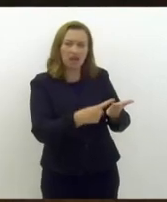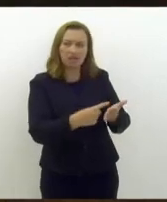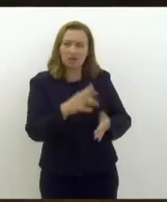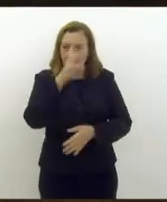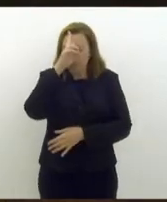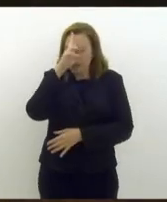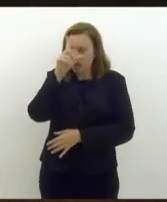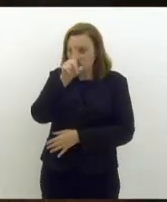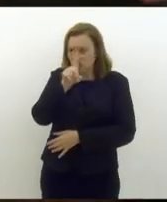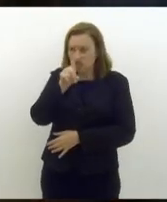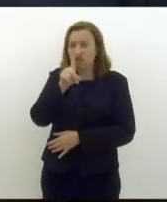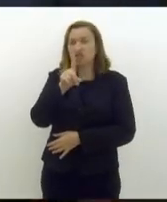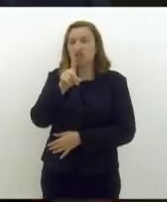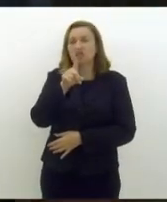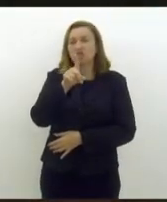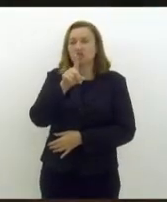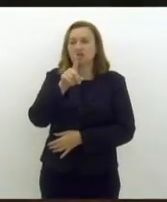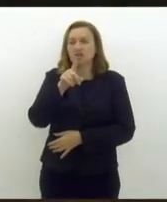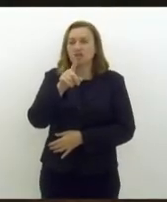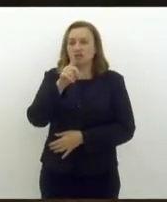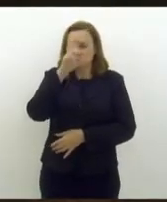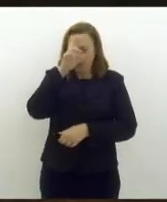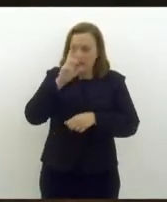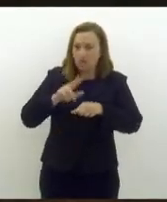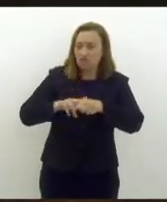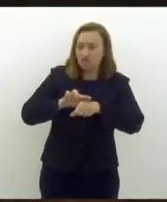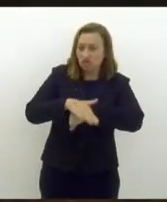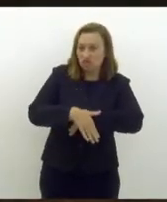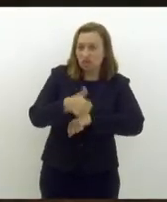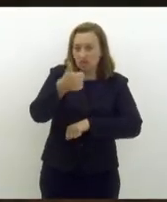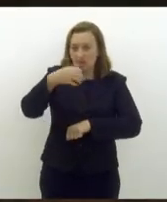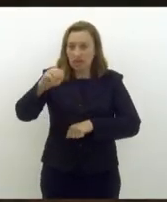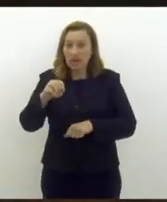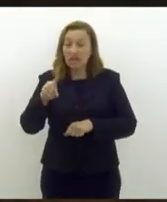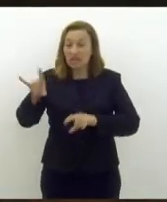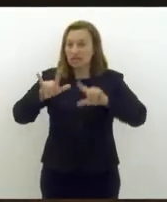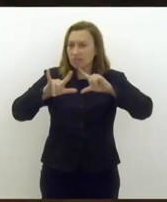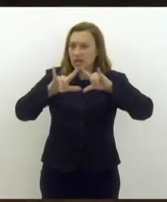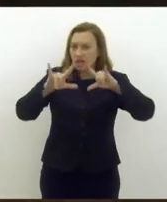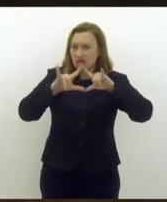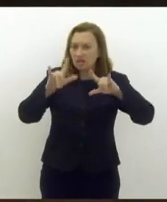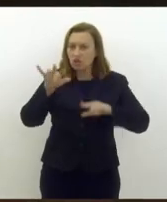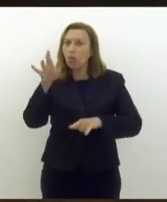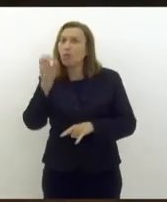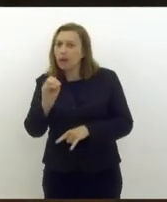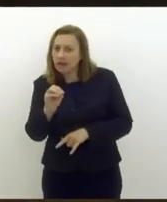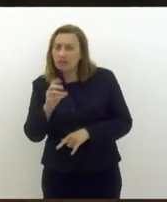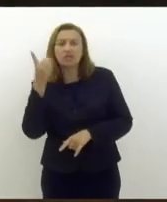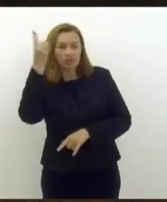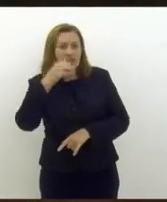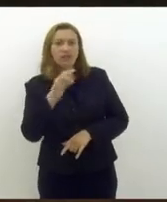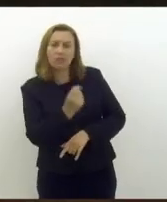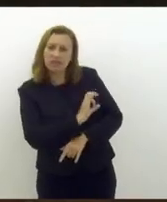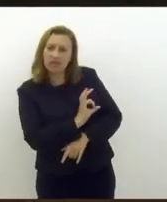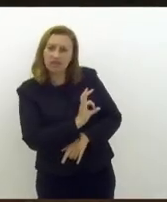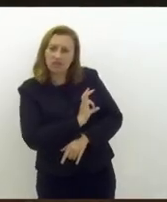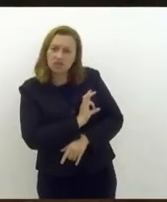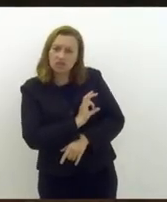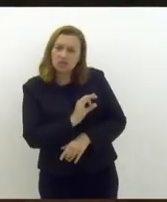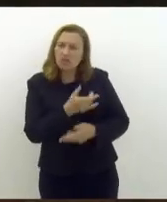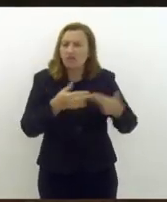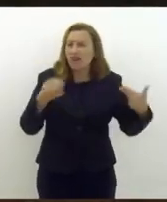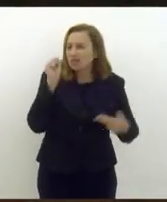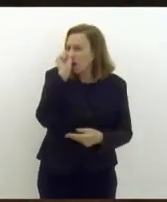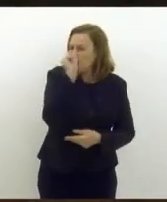10 minutos e essa milícia do Senhor Breno carnevali deputada Marta Rocha que tem feito tantos